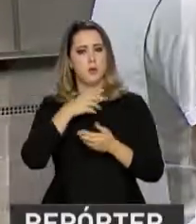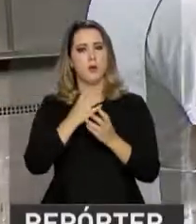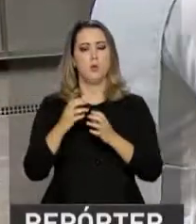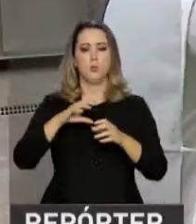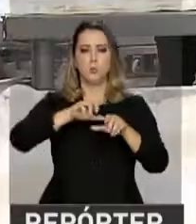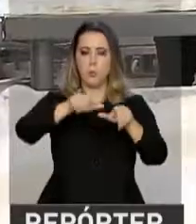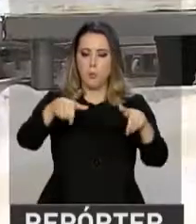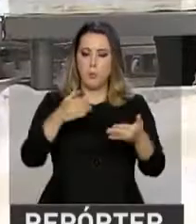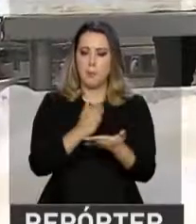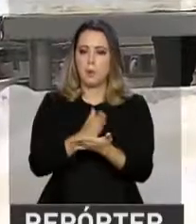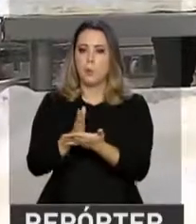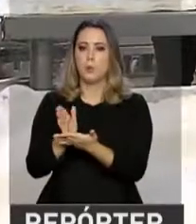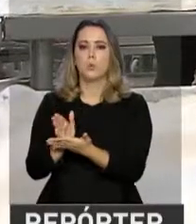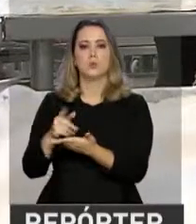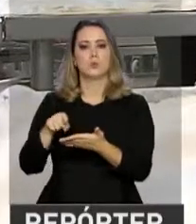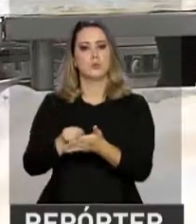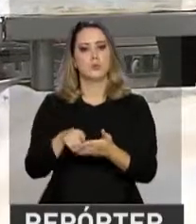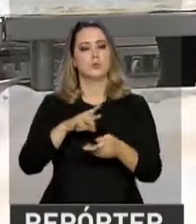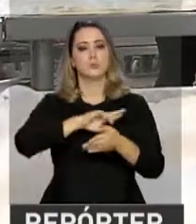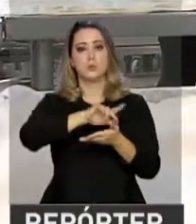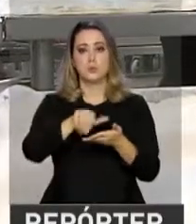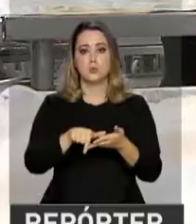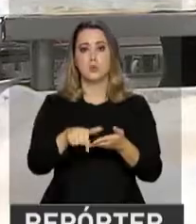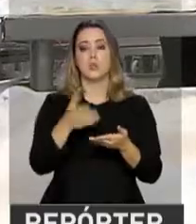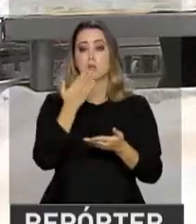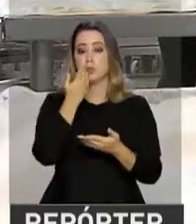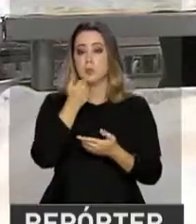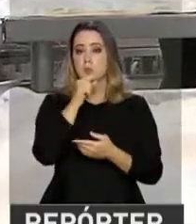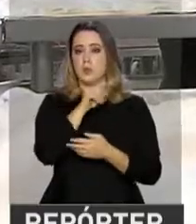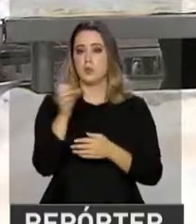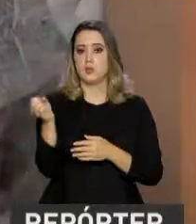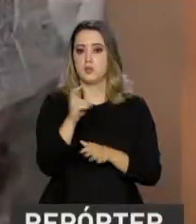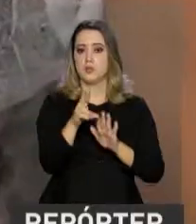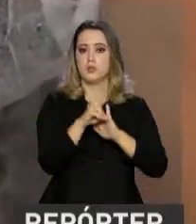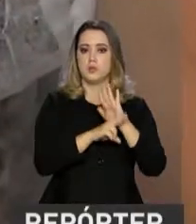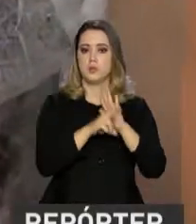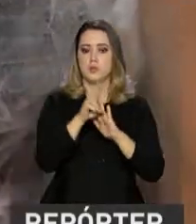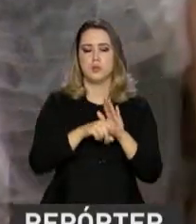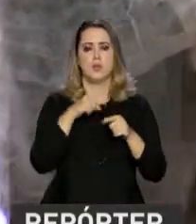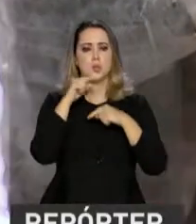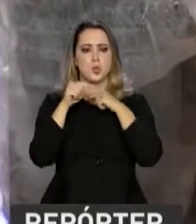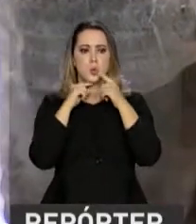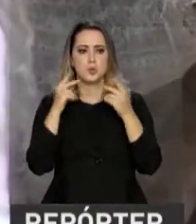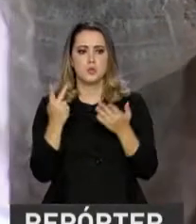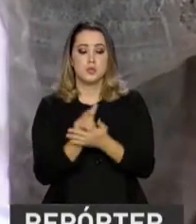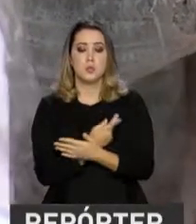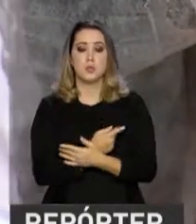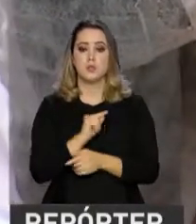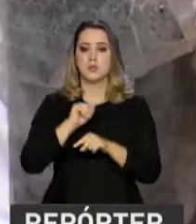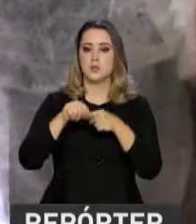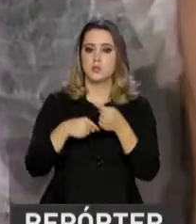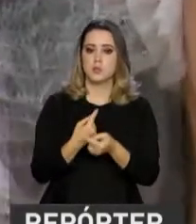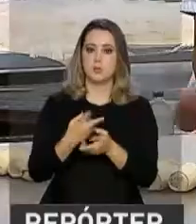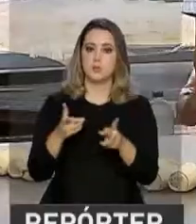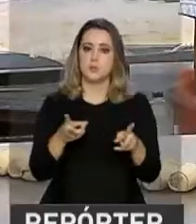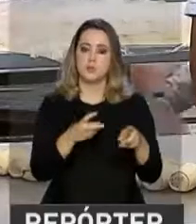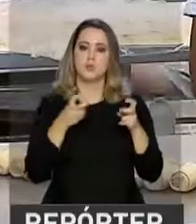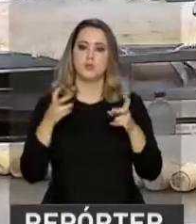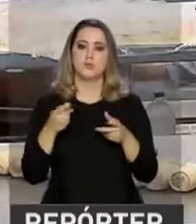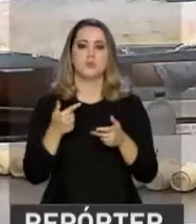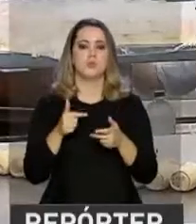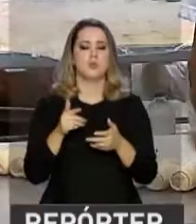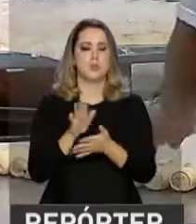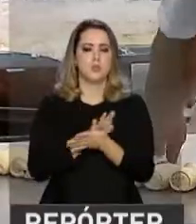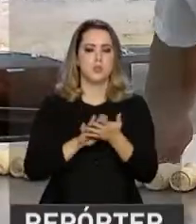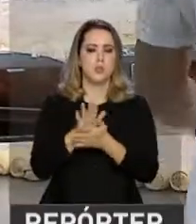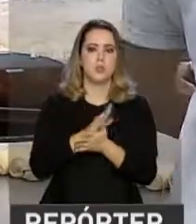salgados. Assim que as novas regras para o trabalho foram anunciadas, as dúvidas surgiram. Depois de perceber que não ia